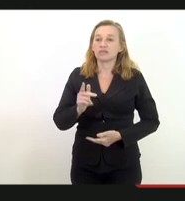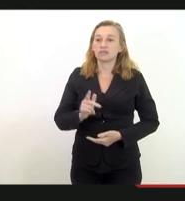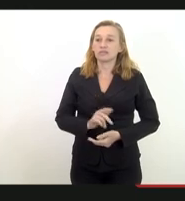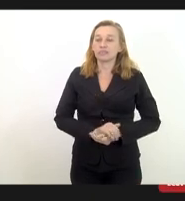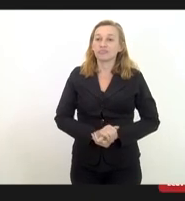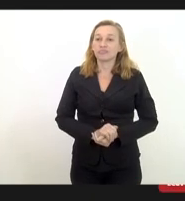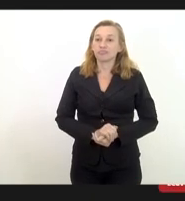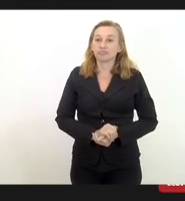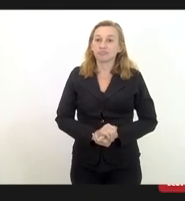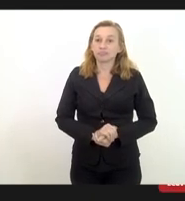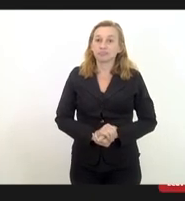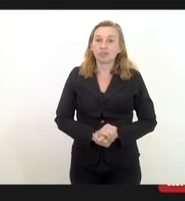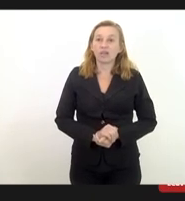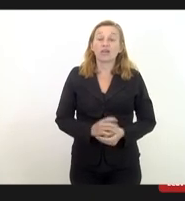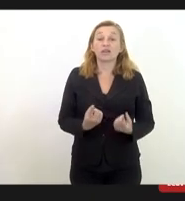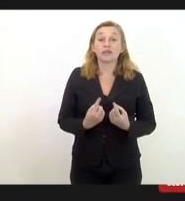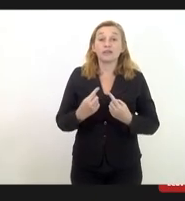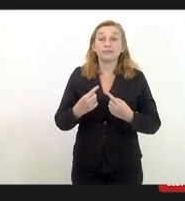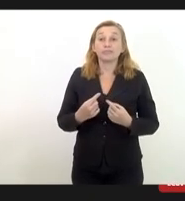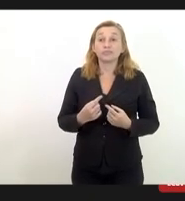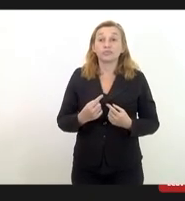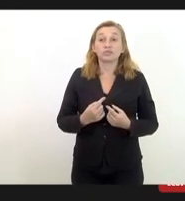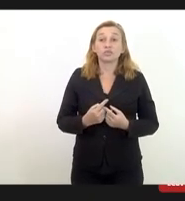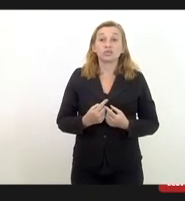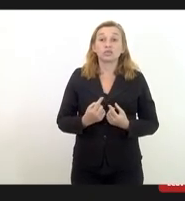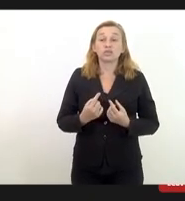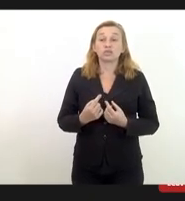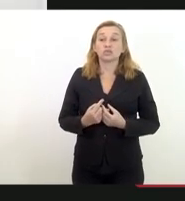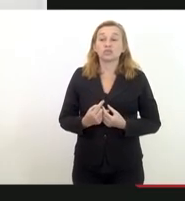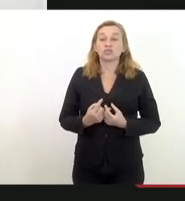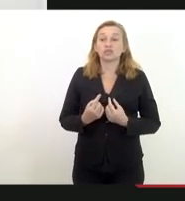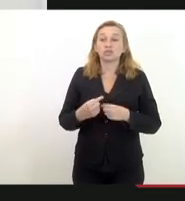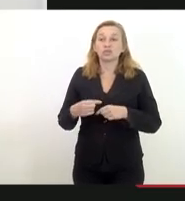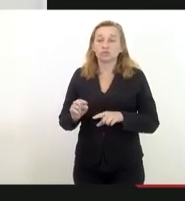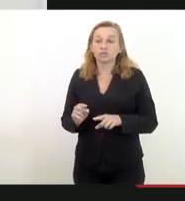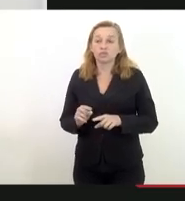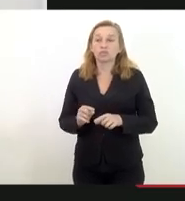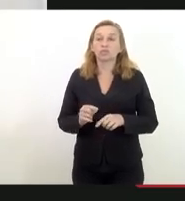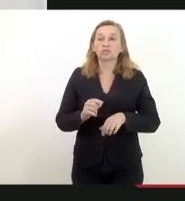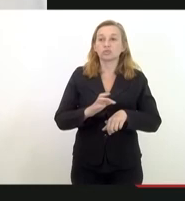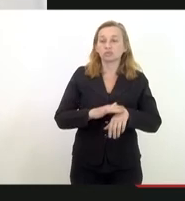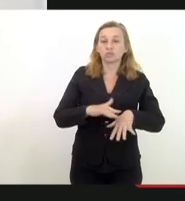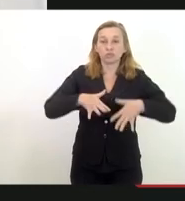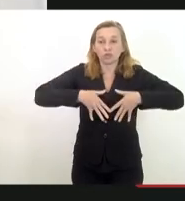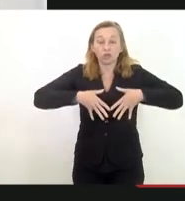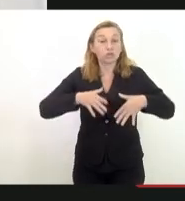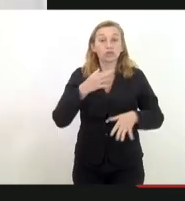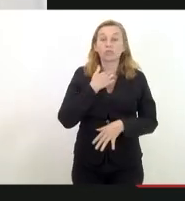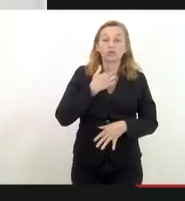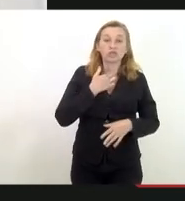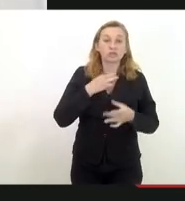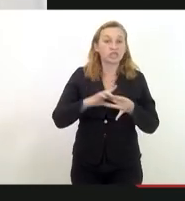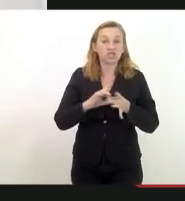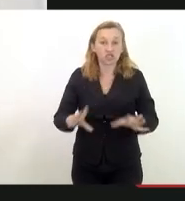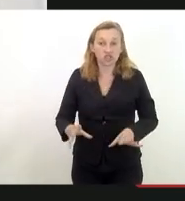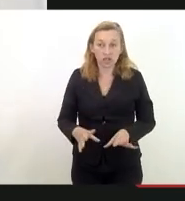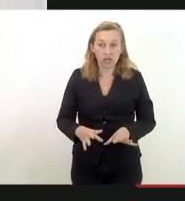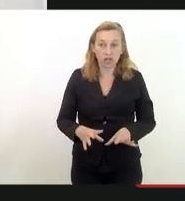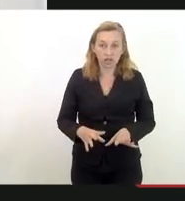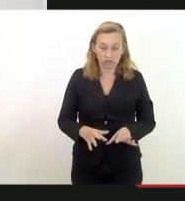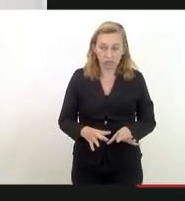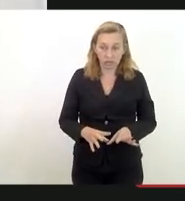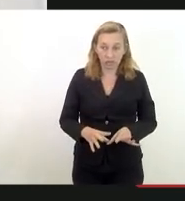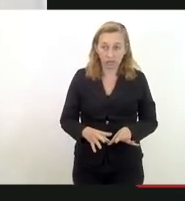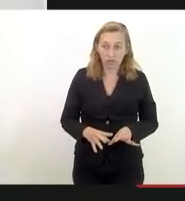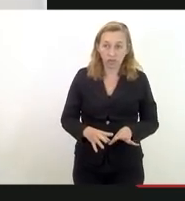de enfrentar a tuberculose. Então, assim, nós não podemos deixar de lado a obrigatoriedade da notificação em todos